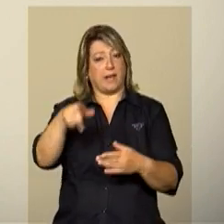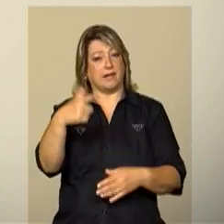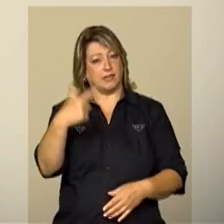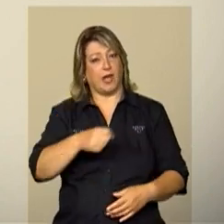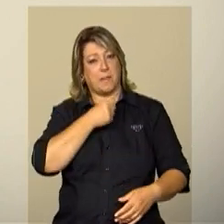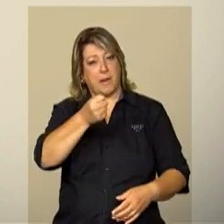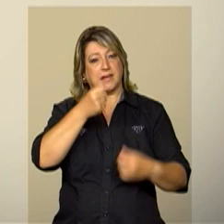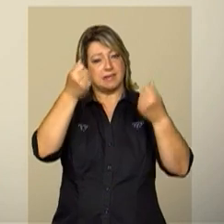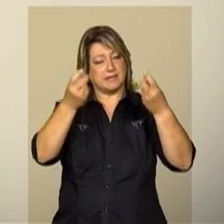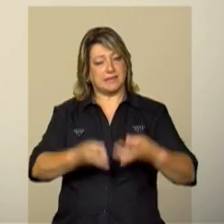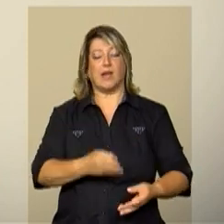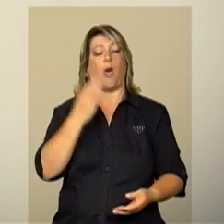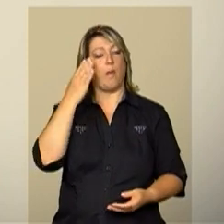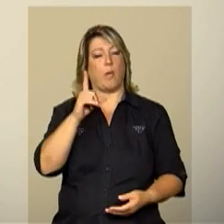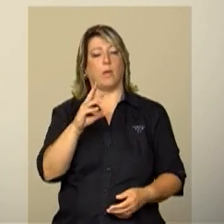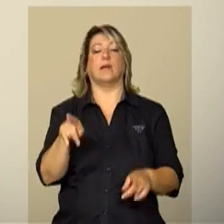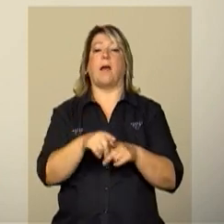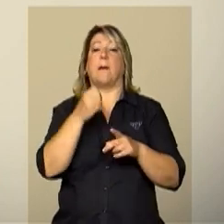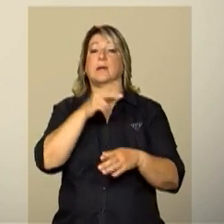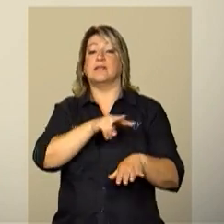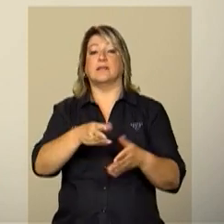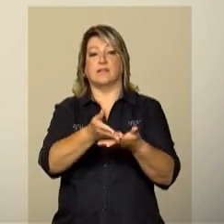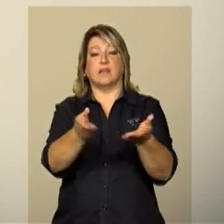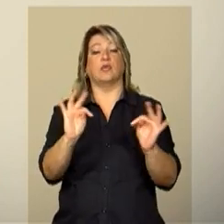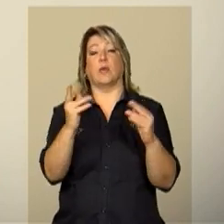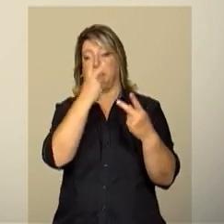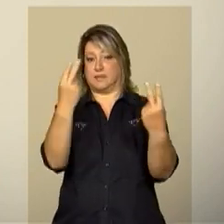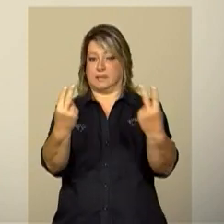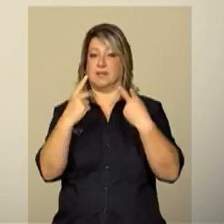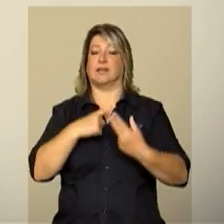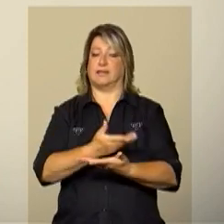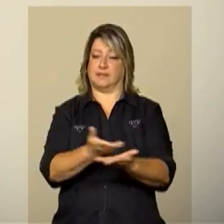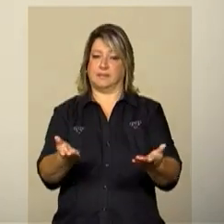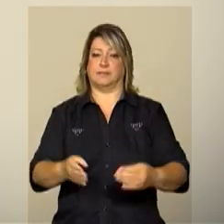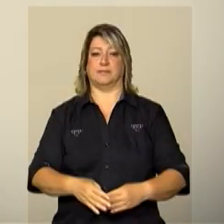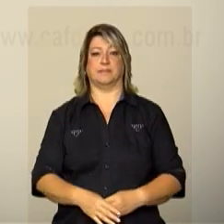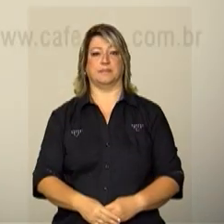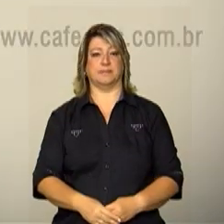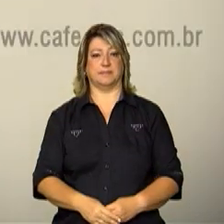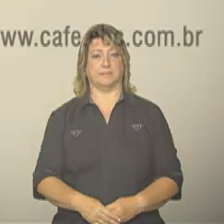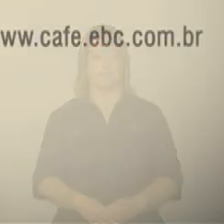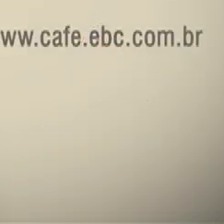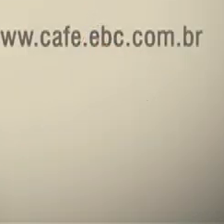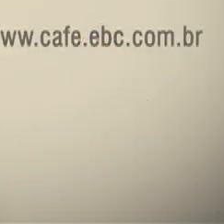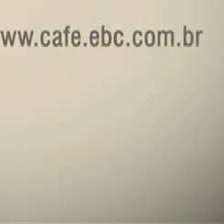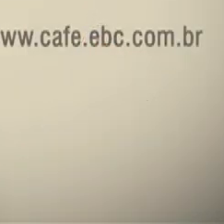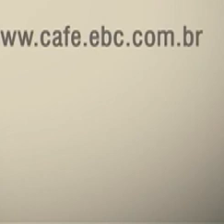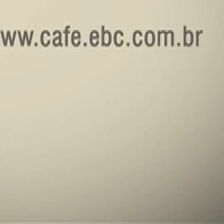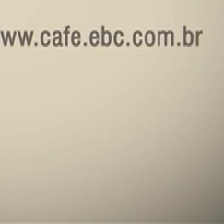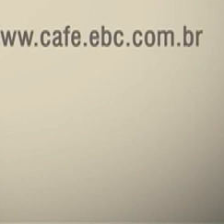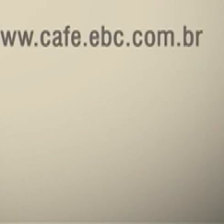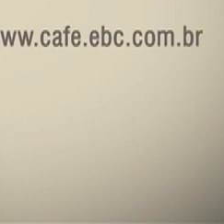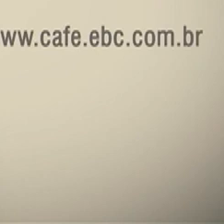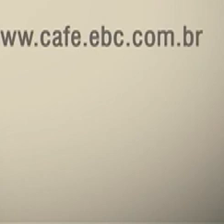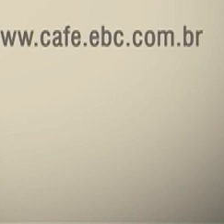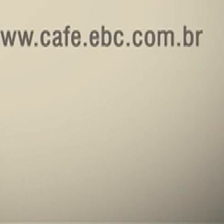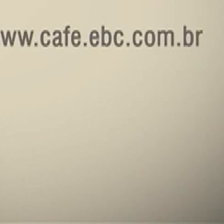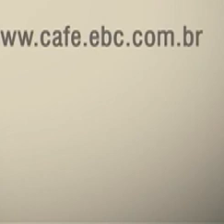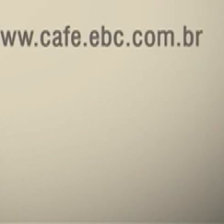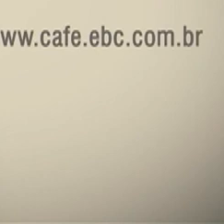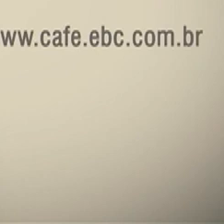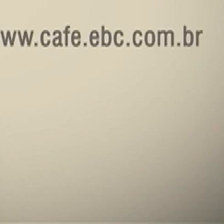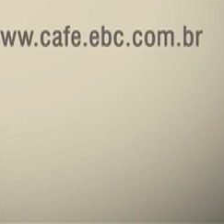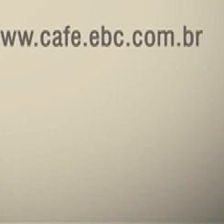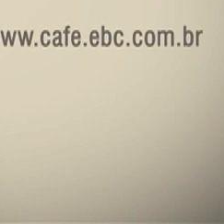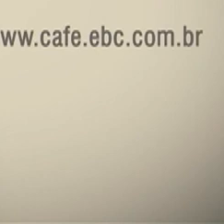esse café Obrigada Luciano e uma boa semana para você e para os nossos ouvintes você que nos ouve pode acessar o café com a Presidenta na internet